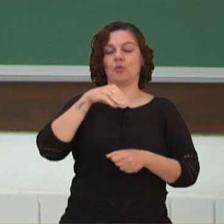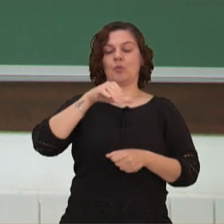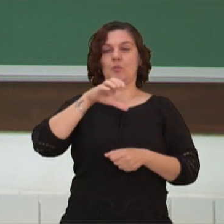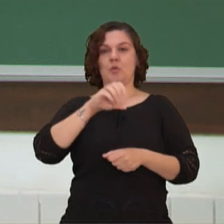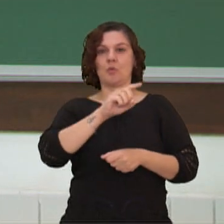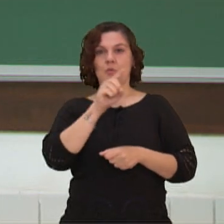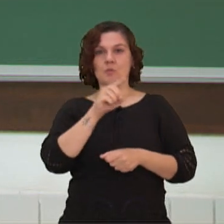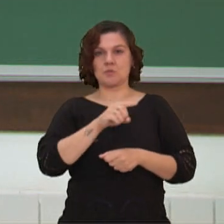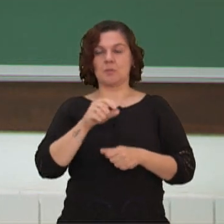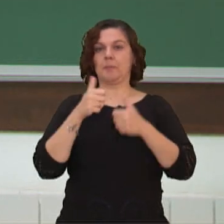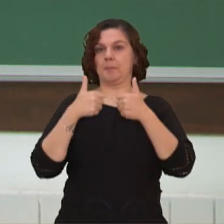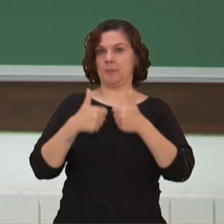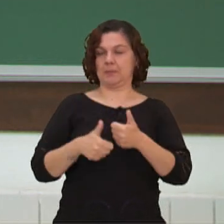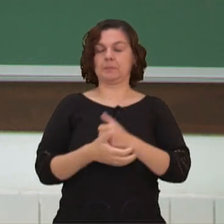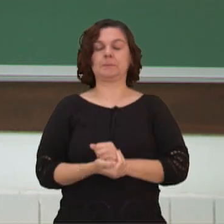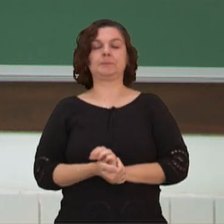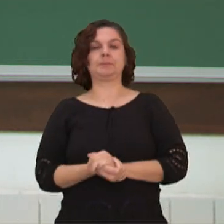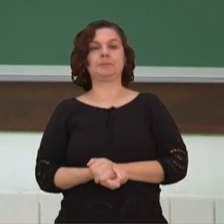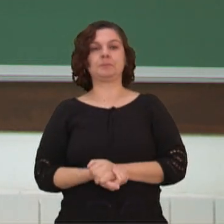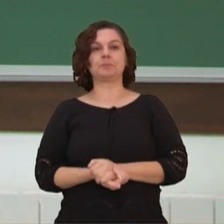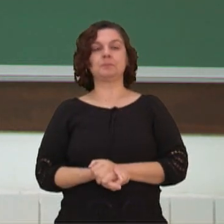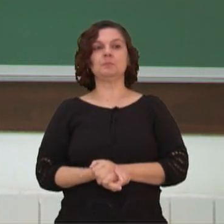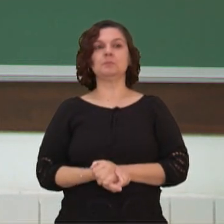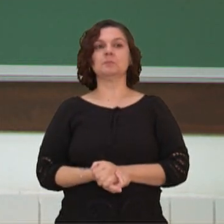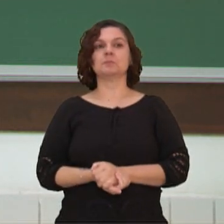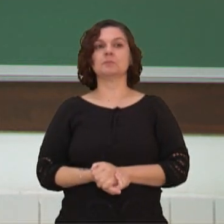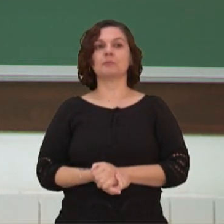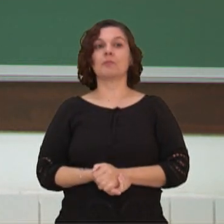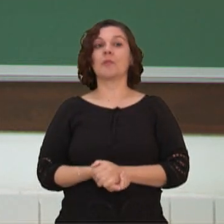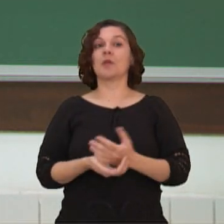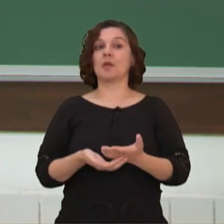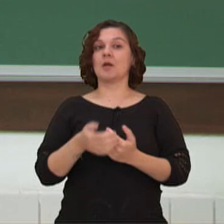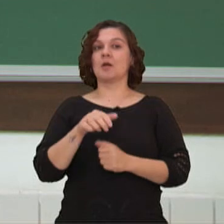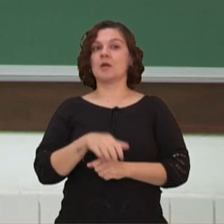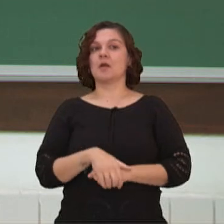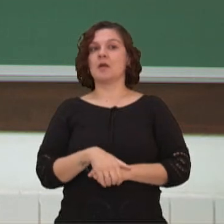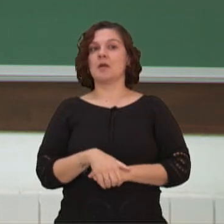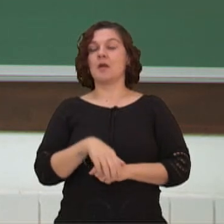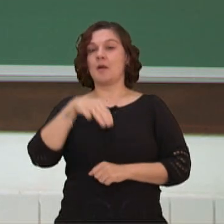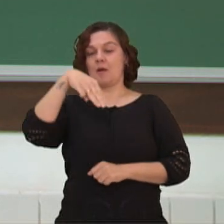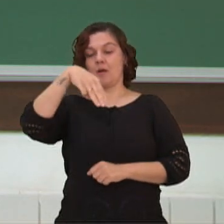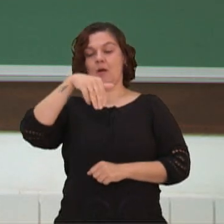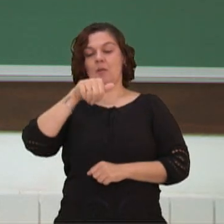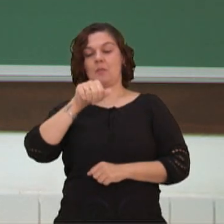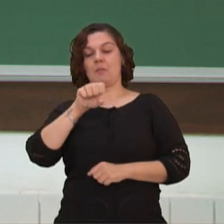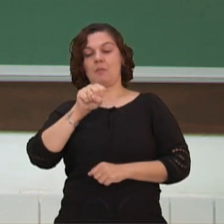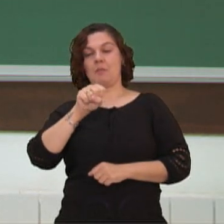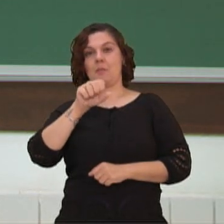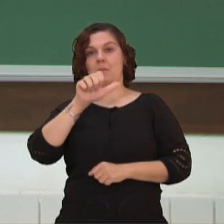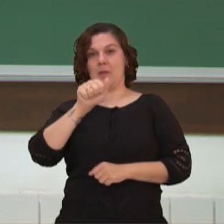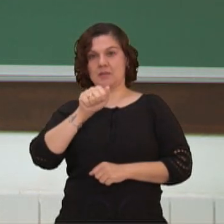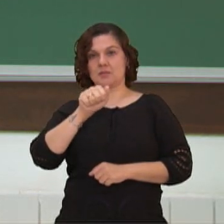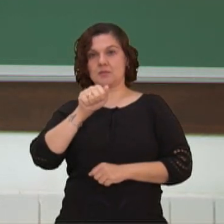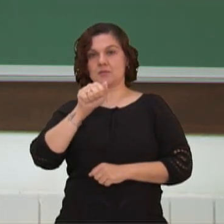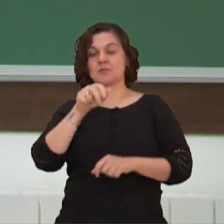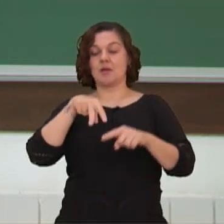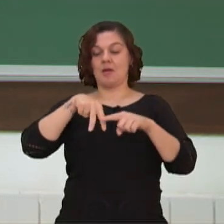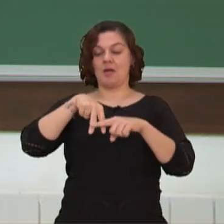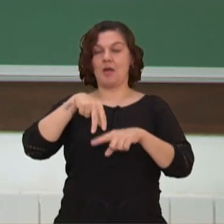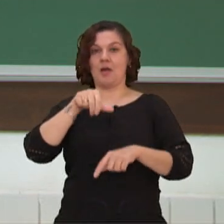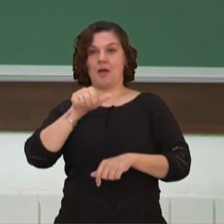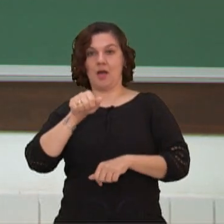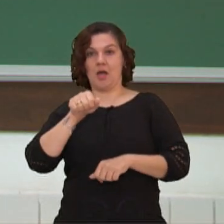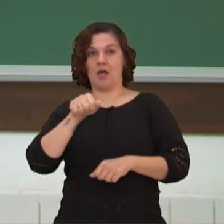massa 1, número atômico 1. Ficou fácil. A massa é o quê? Uma soma do número de prótons com o número